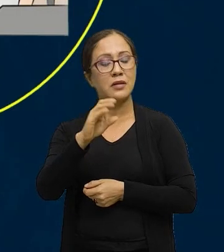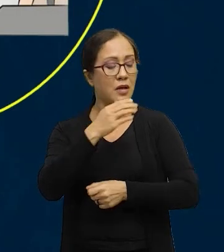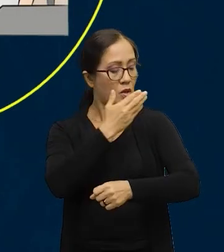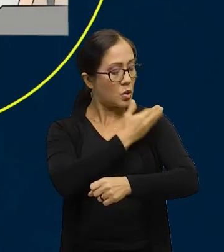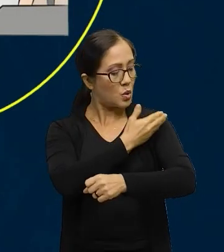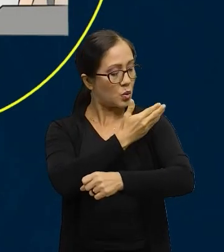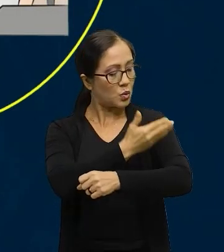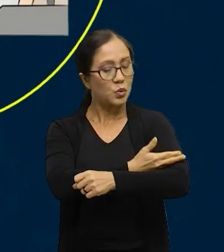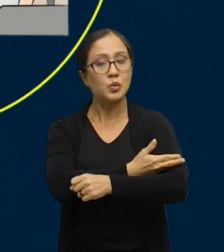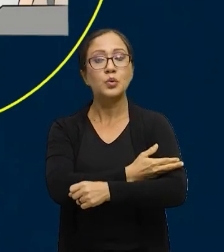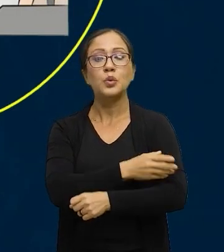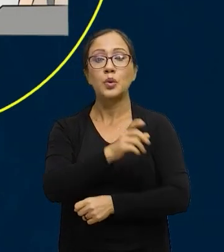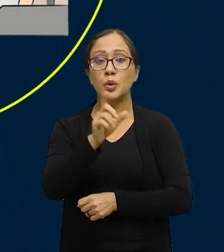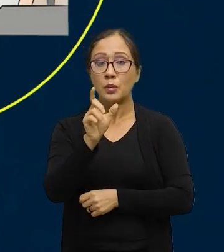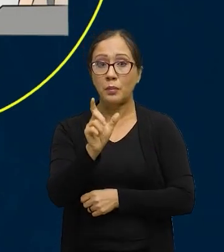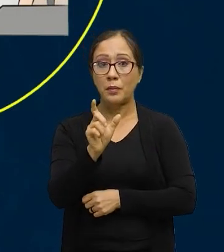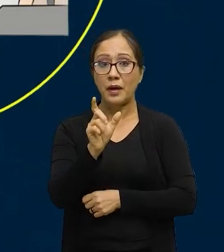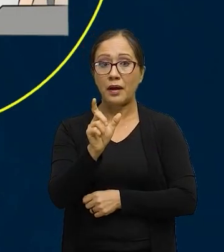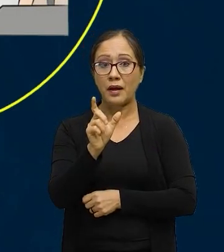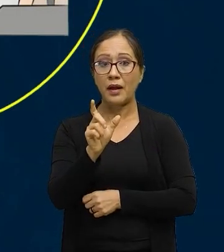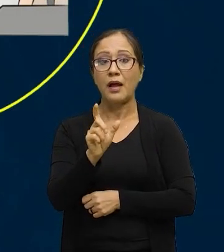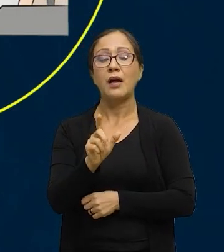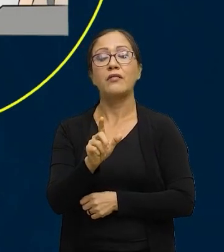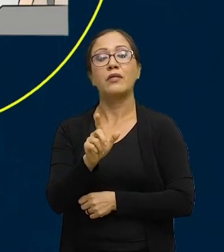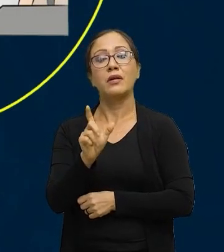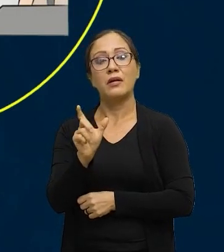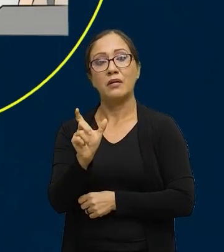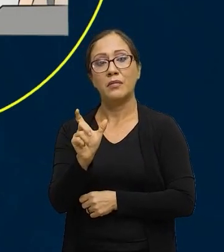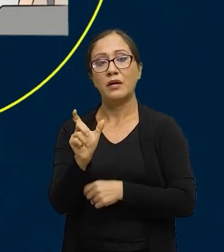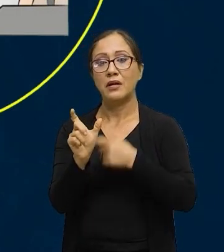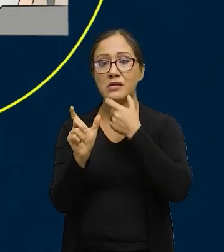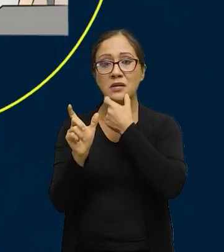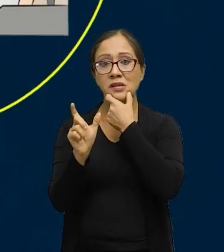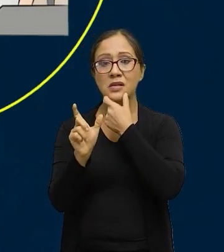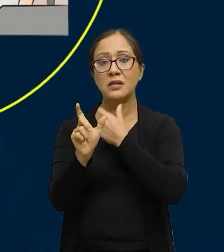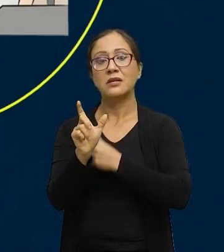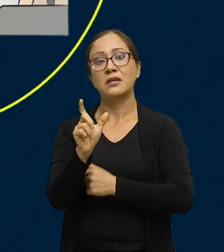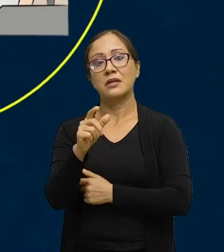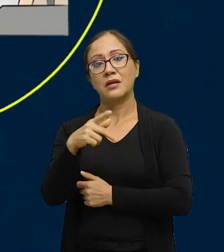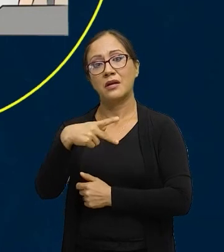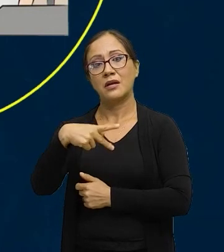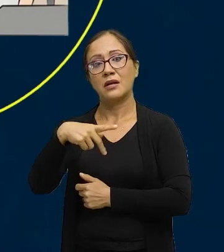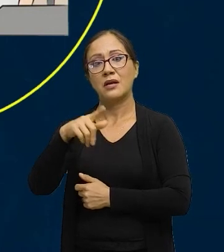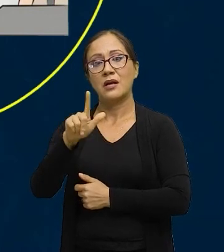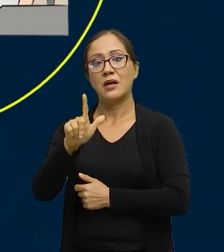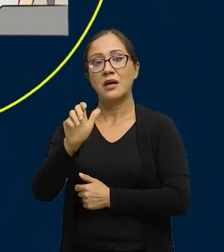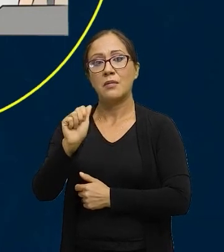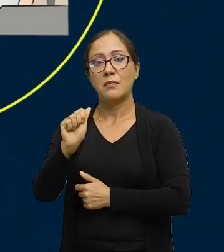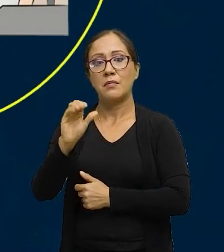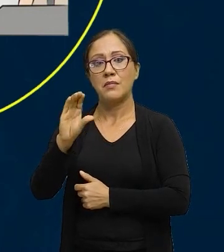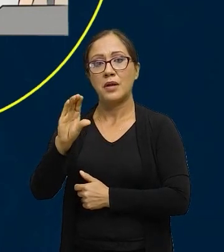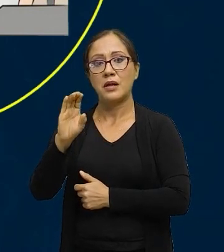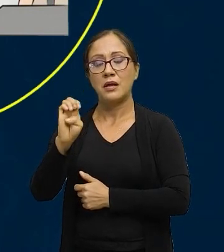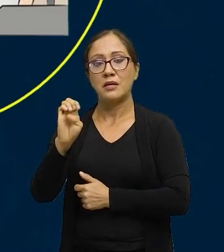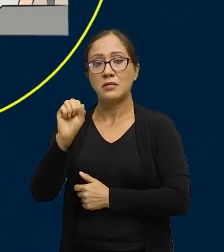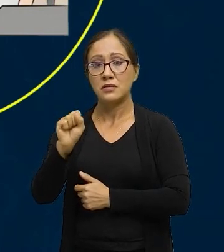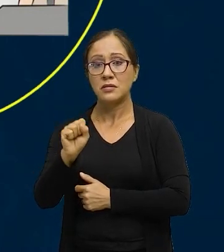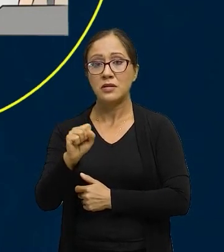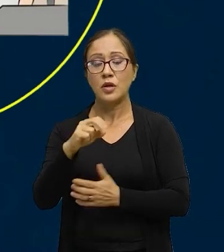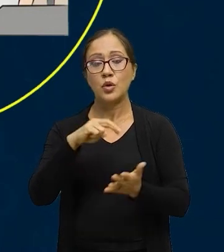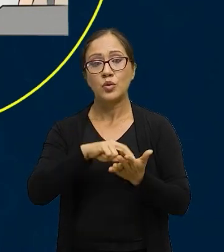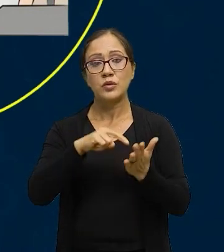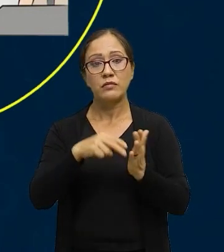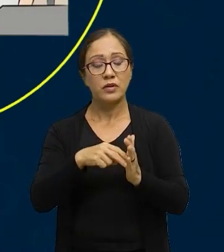Mas ele falou a palavra place no sentido de partes do corpo, de lugar,